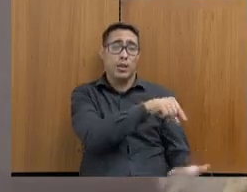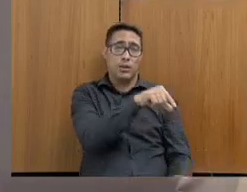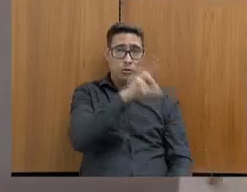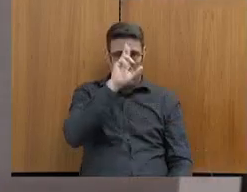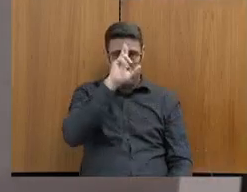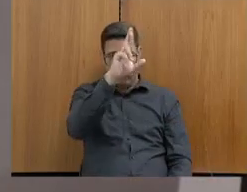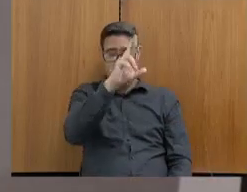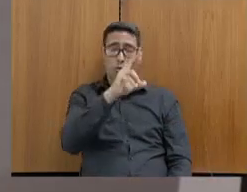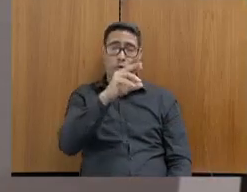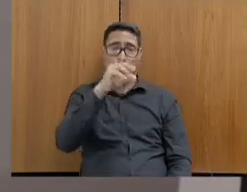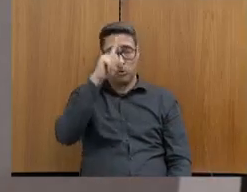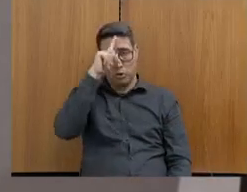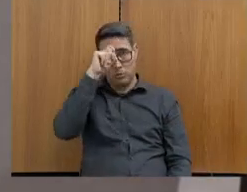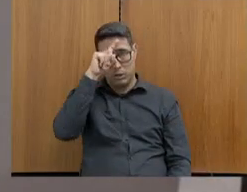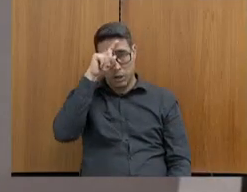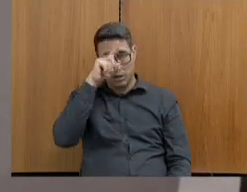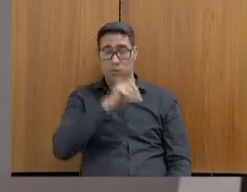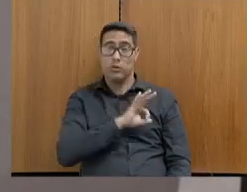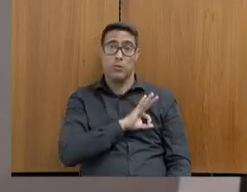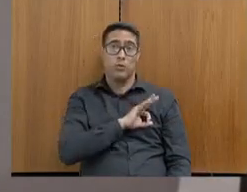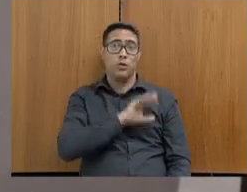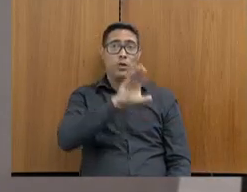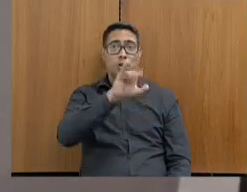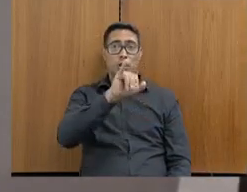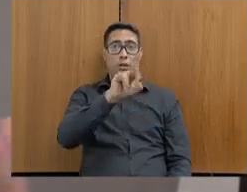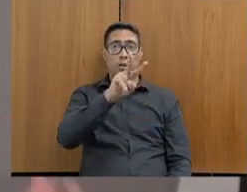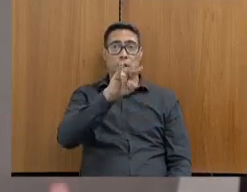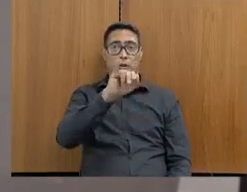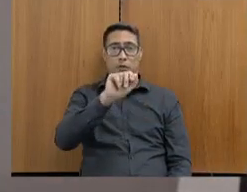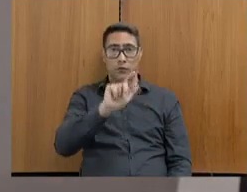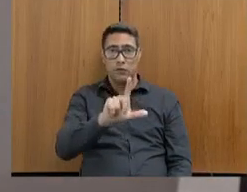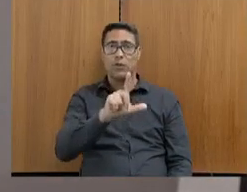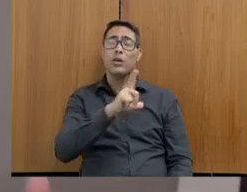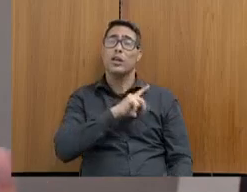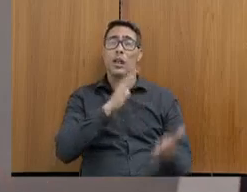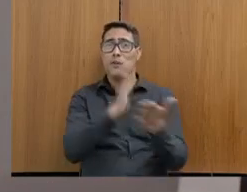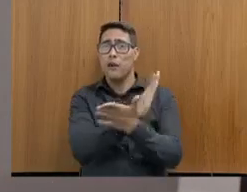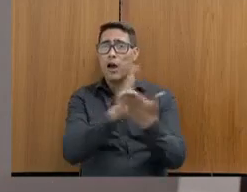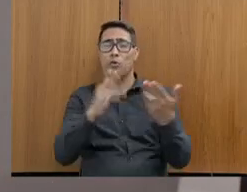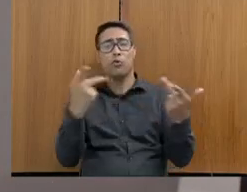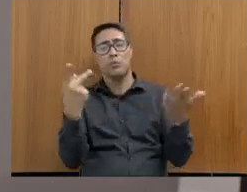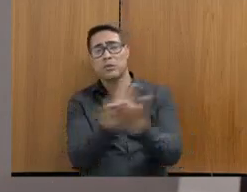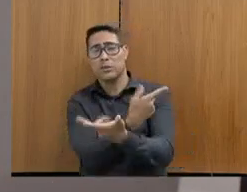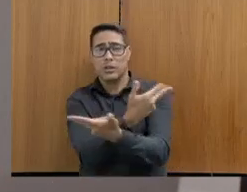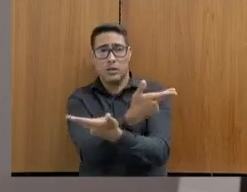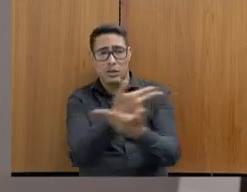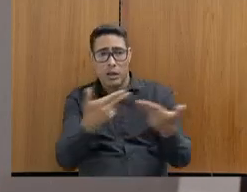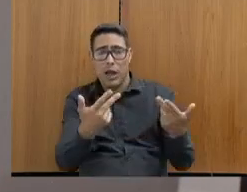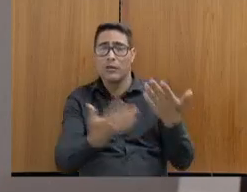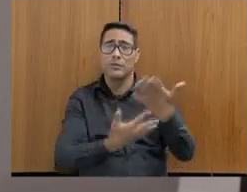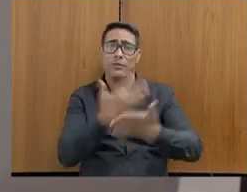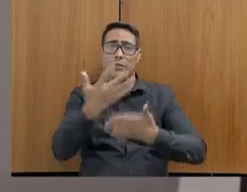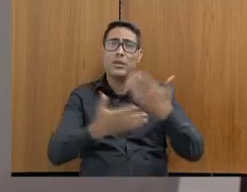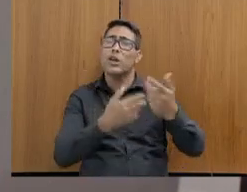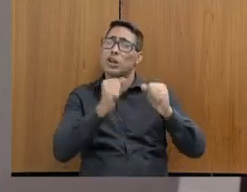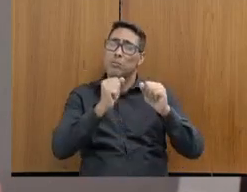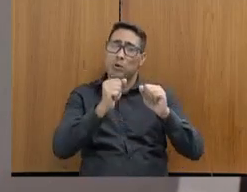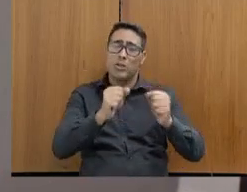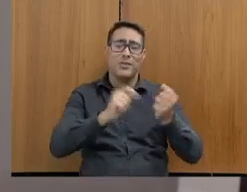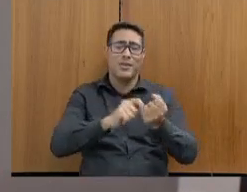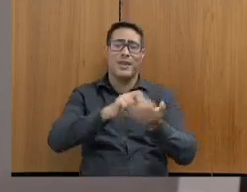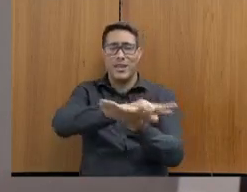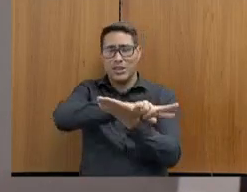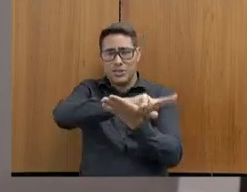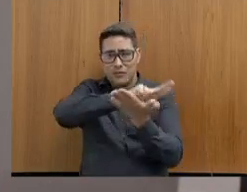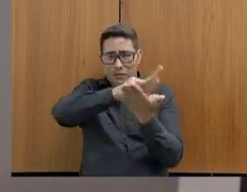muitas vezes a gente tem causas é que podem ser exógenas podem ser multifatoriais e podem